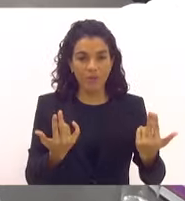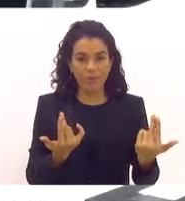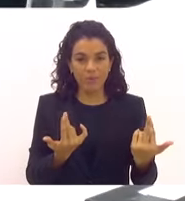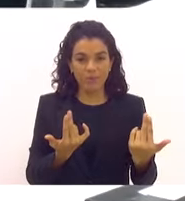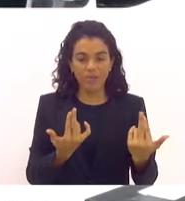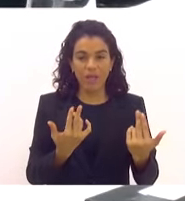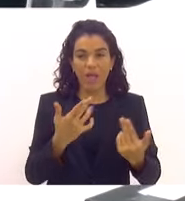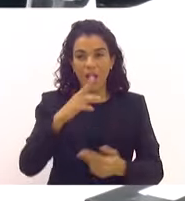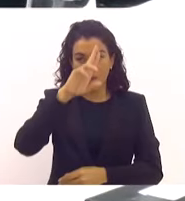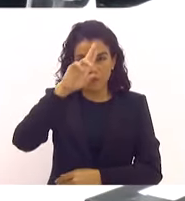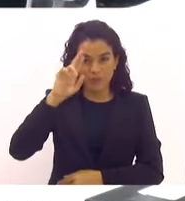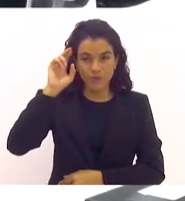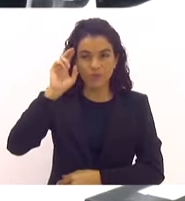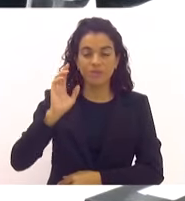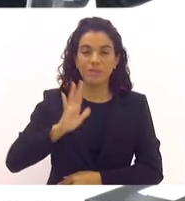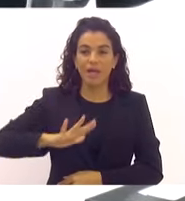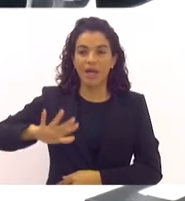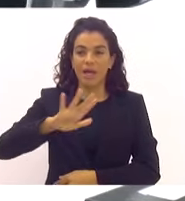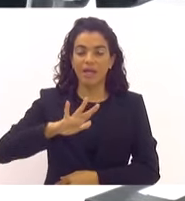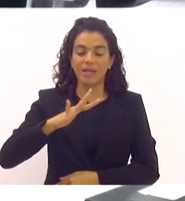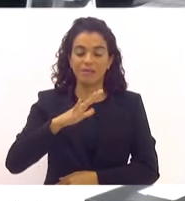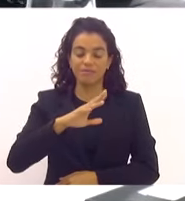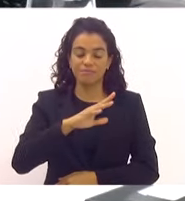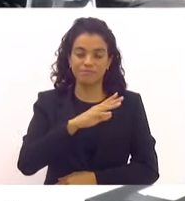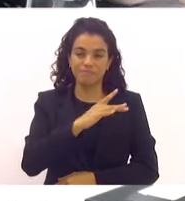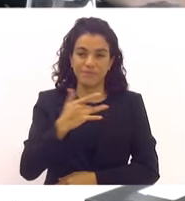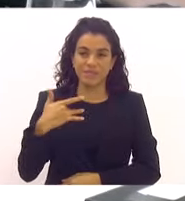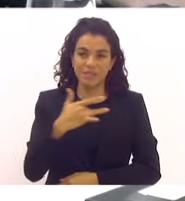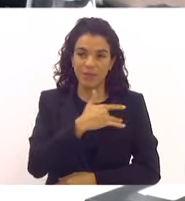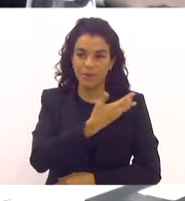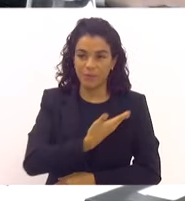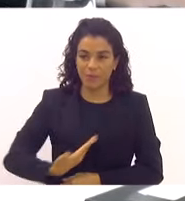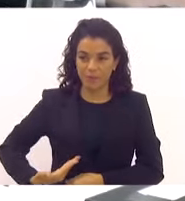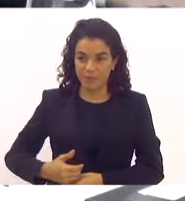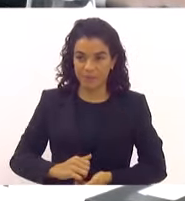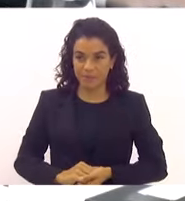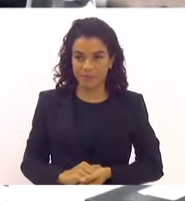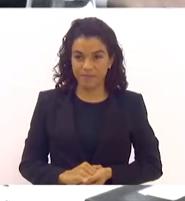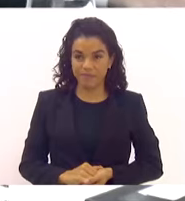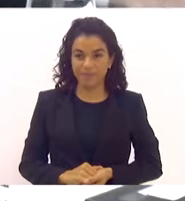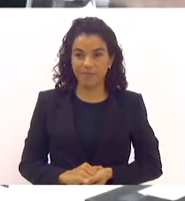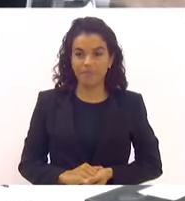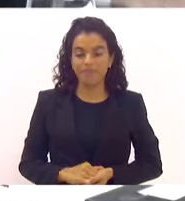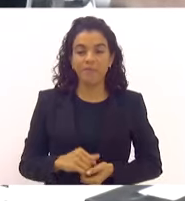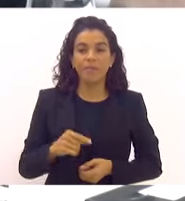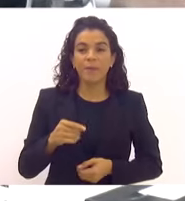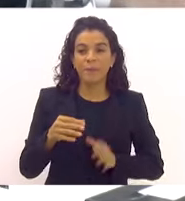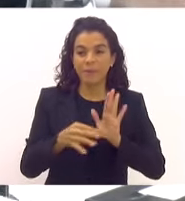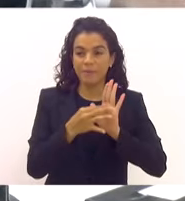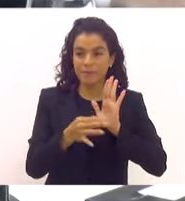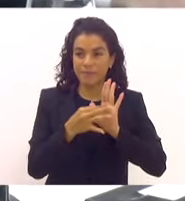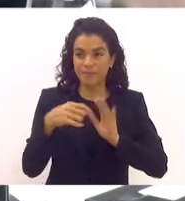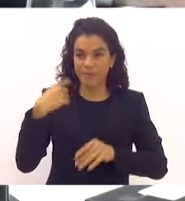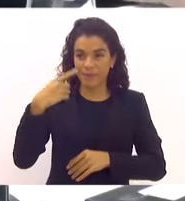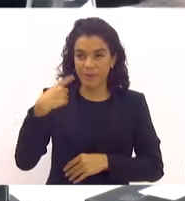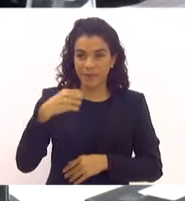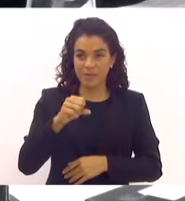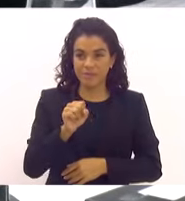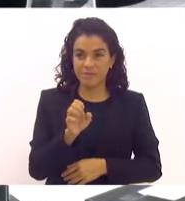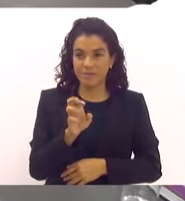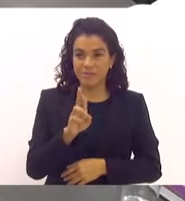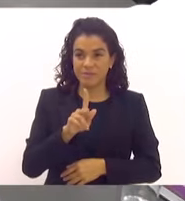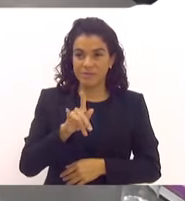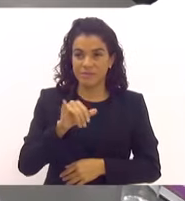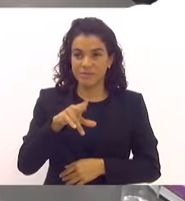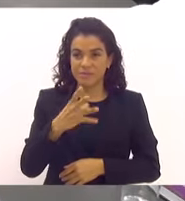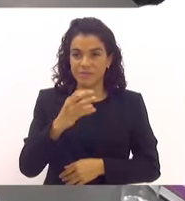aos usuários da rede pública estadual de saúde, na forma que especifica. Para parecer, deputado doutor Serginho.